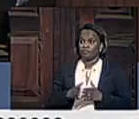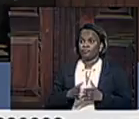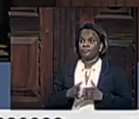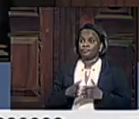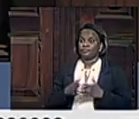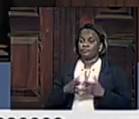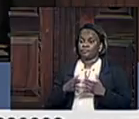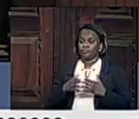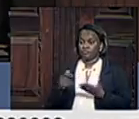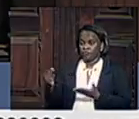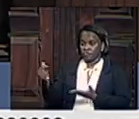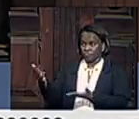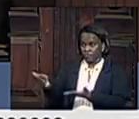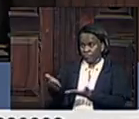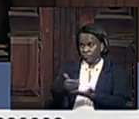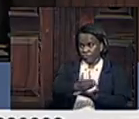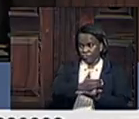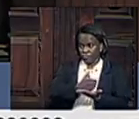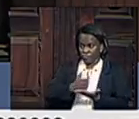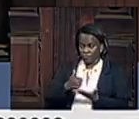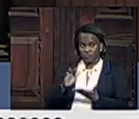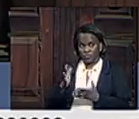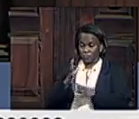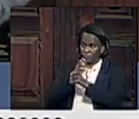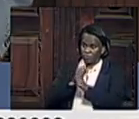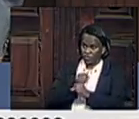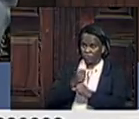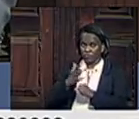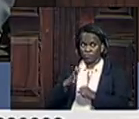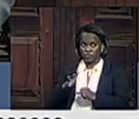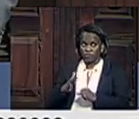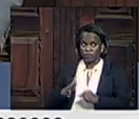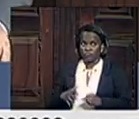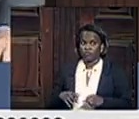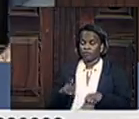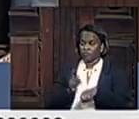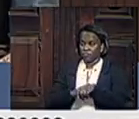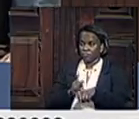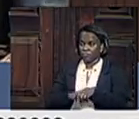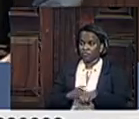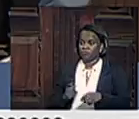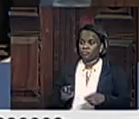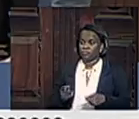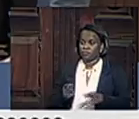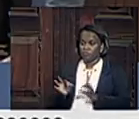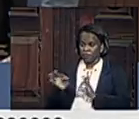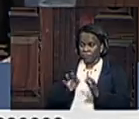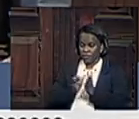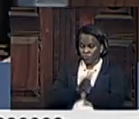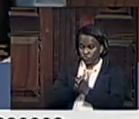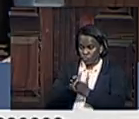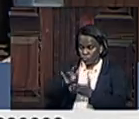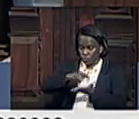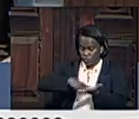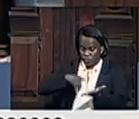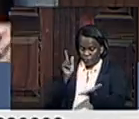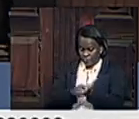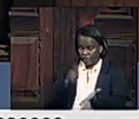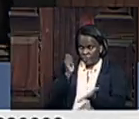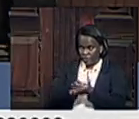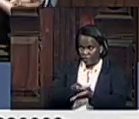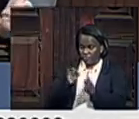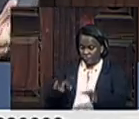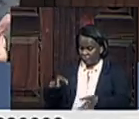que o recolhimento, o cálculo para o recolhimento é feito no momento da emissão da conta. E